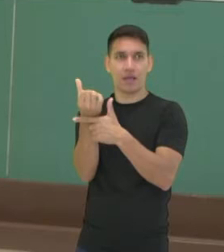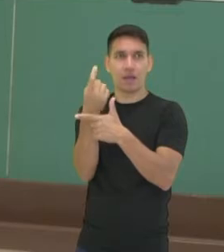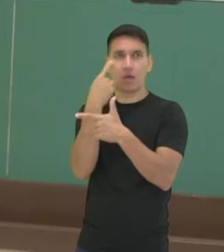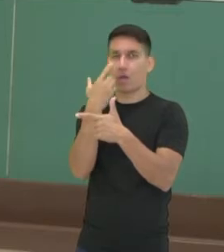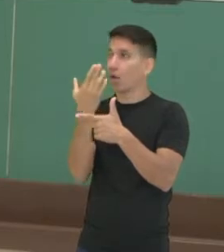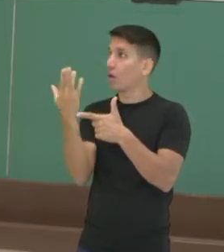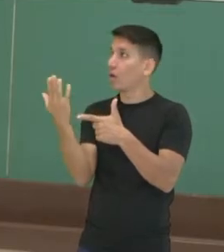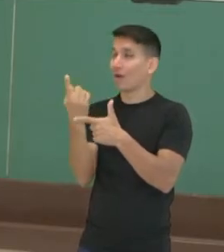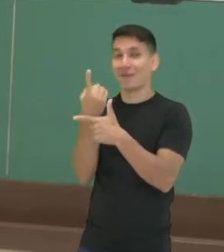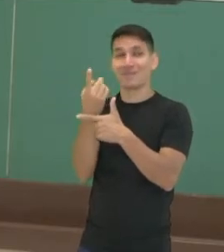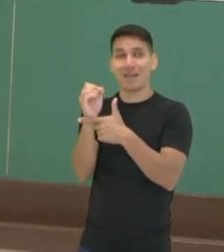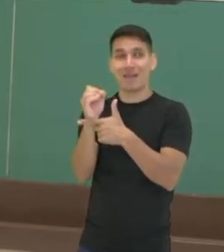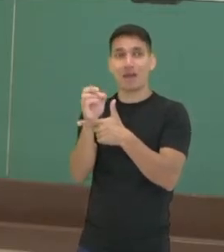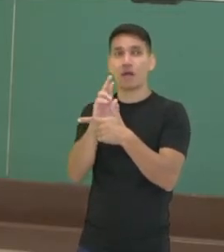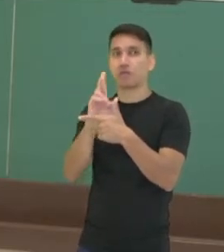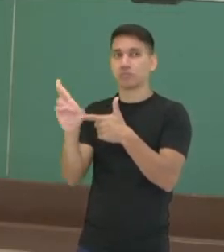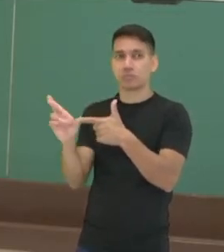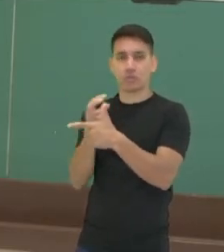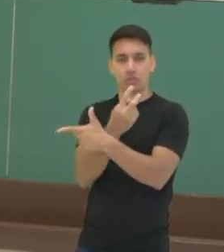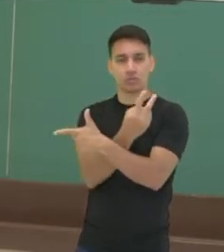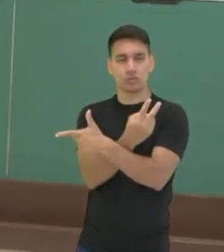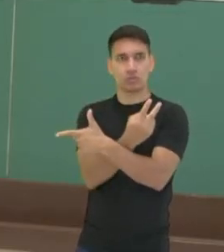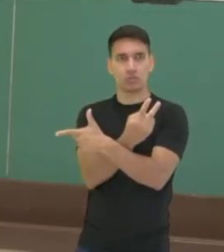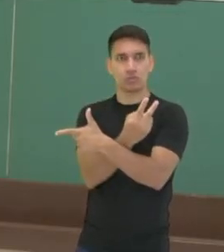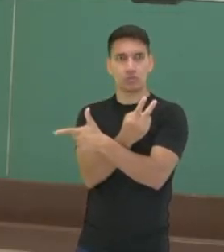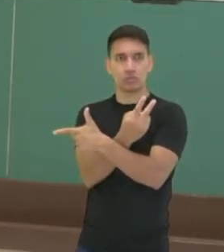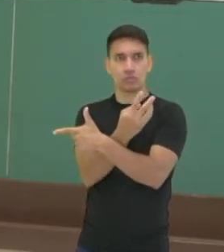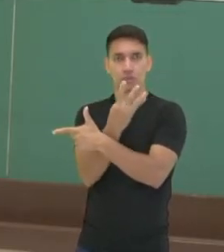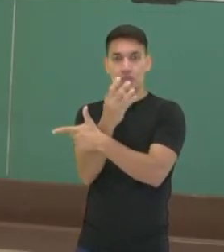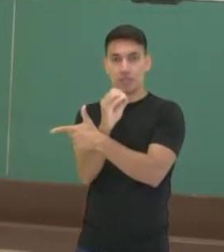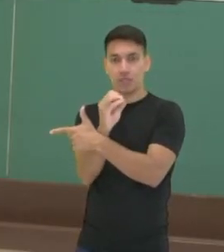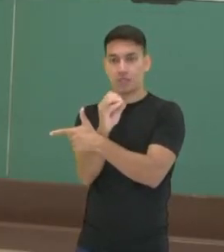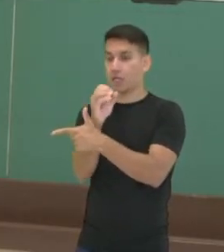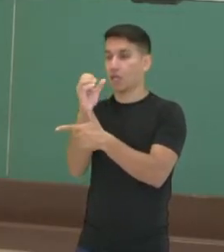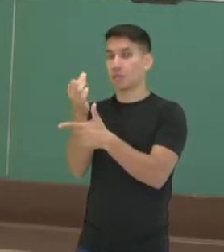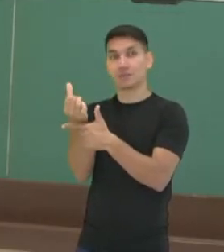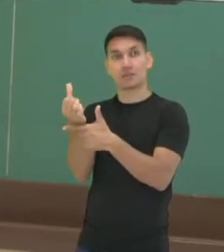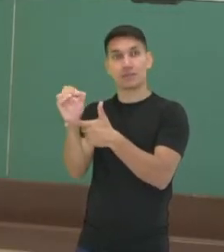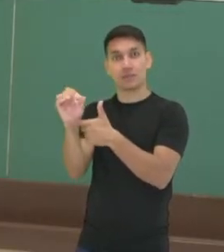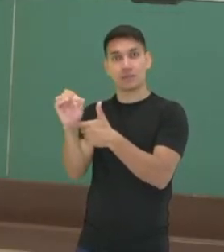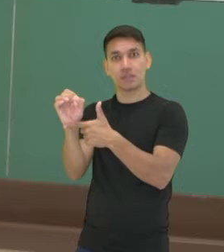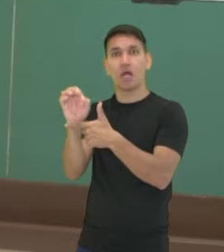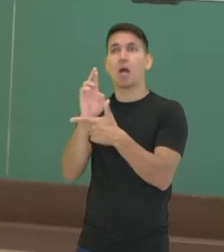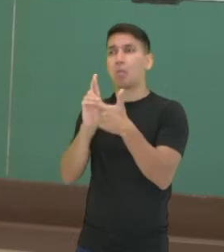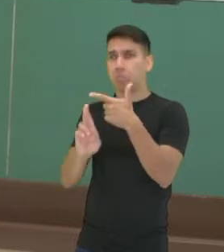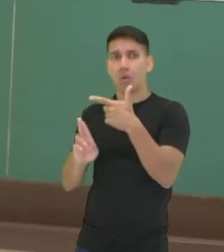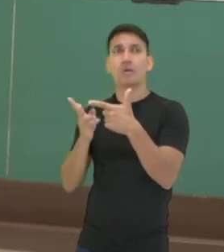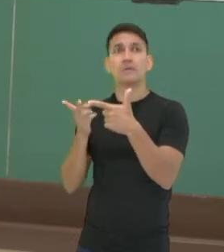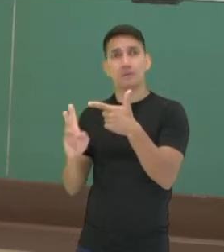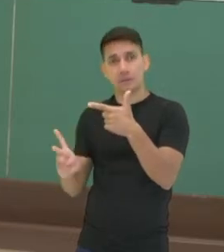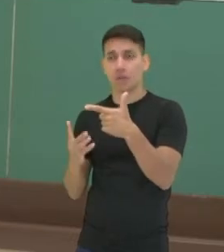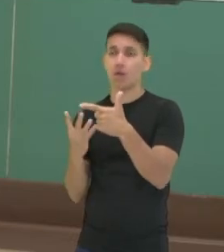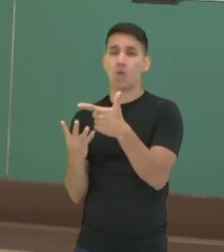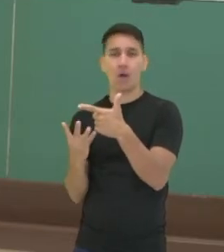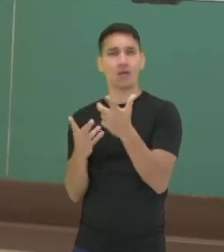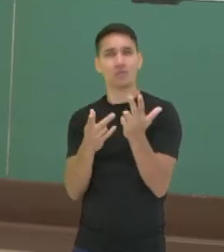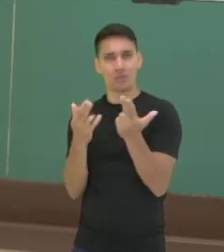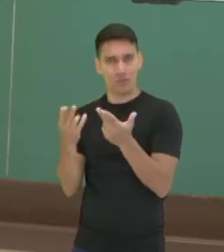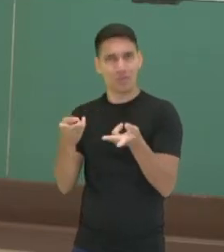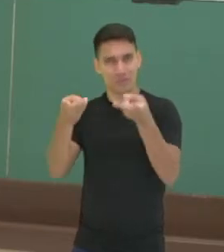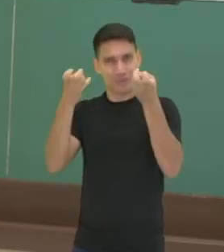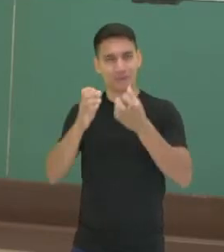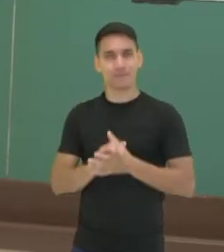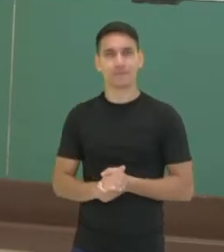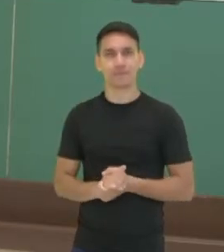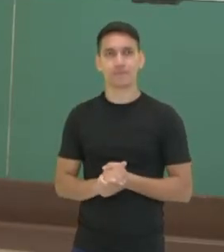e 6 vezes 10 é 60. Se eu fizer essa divisão, também vai dar 4, viu só? E